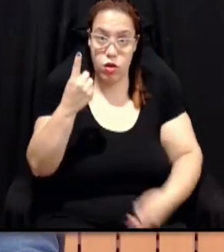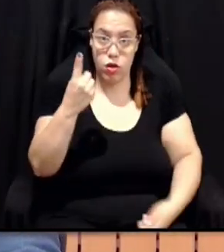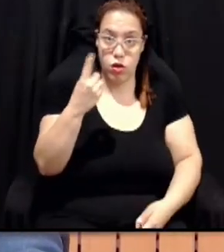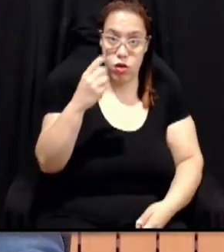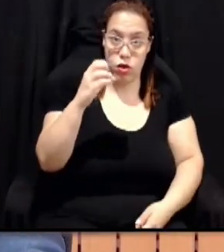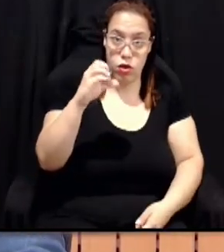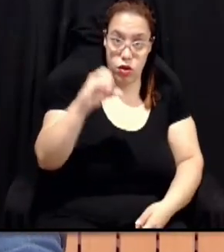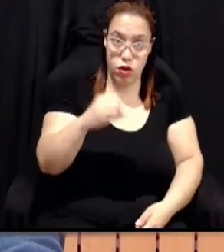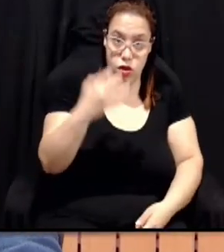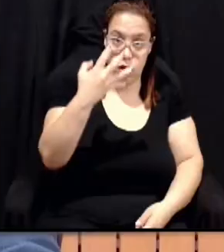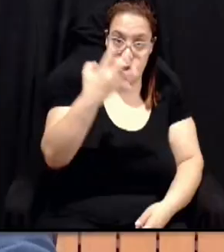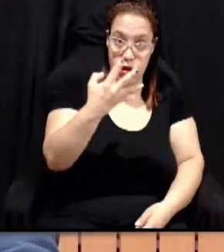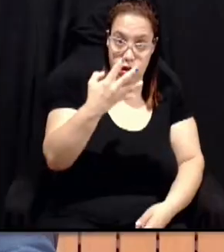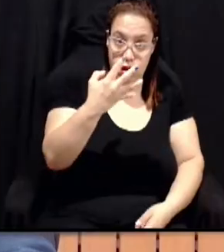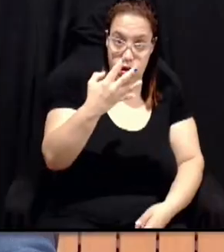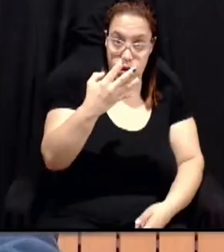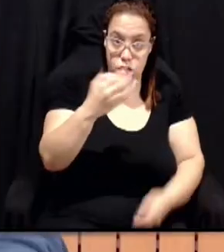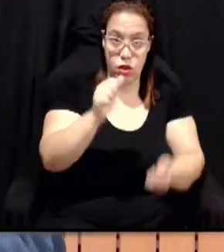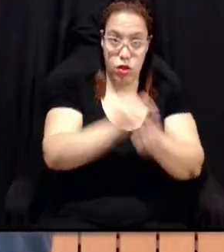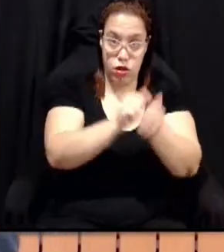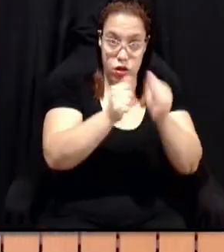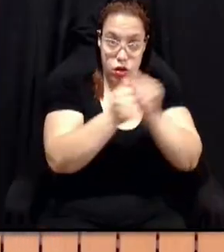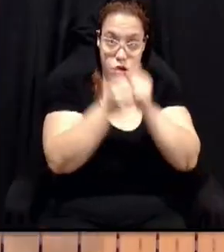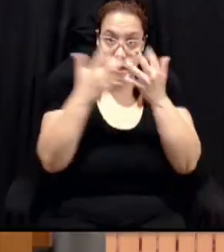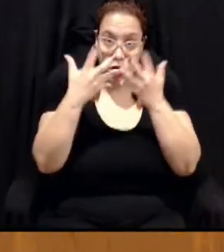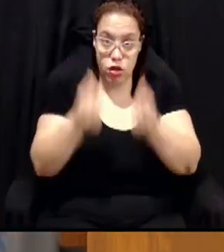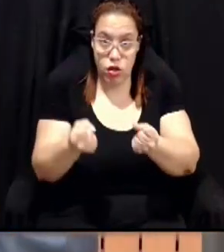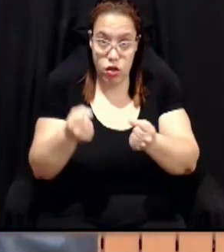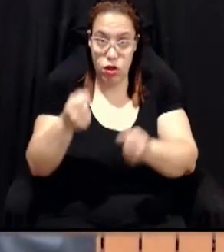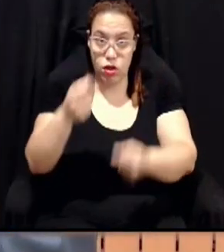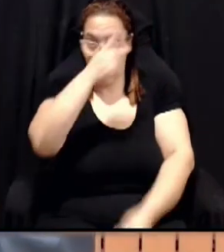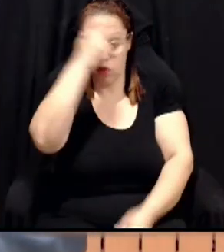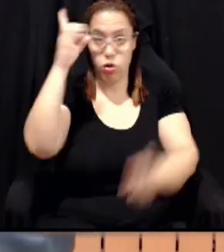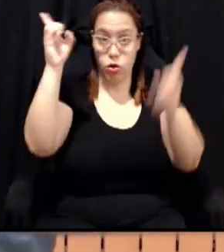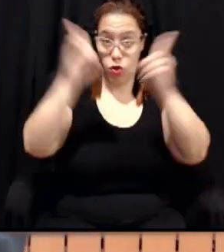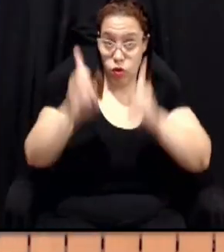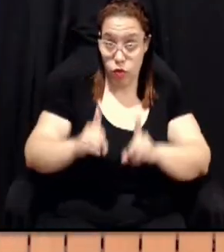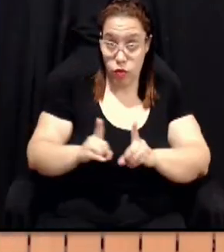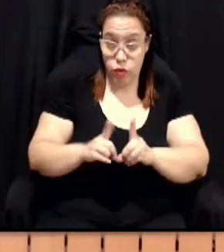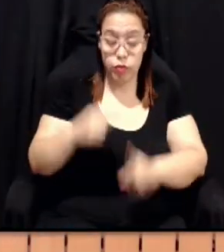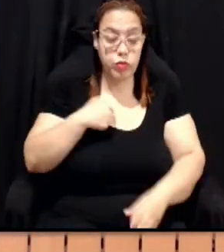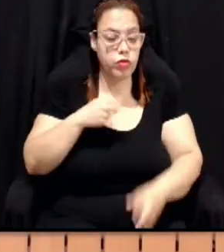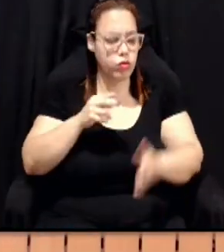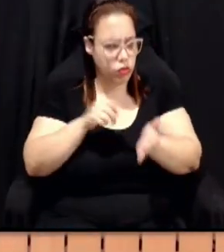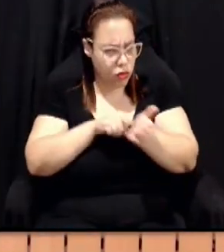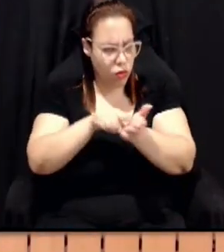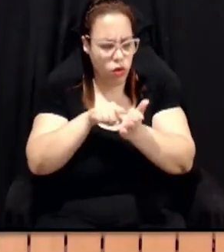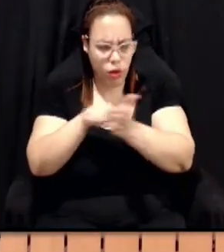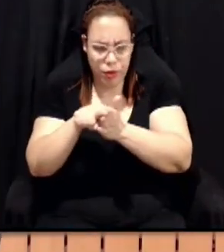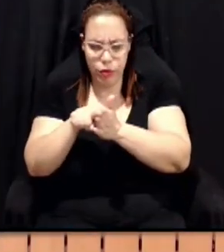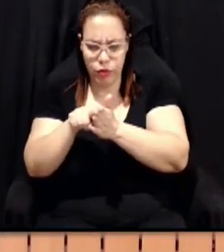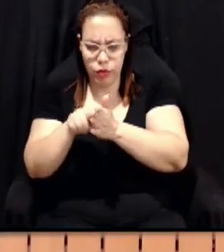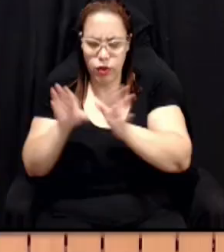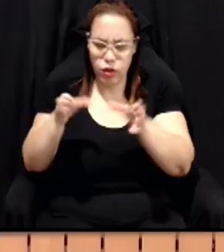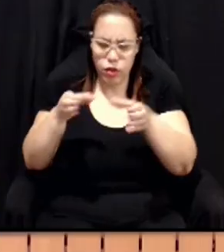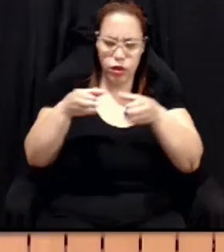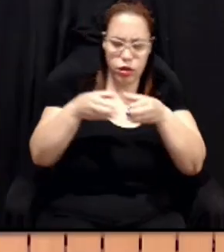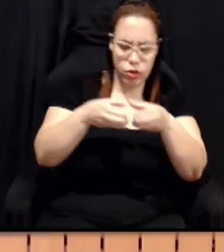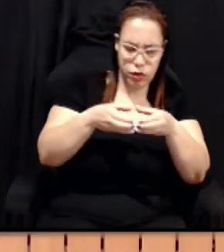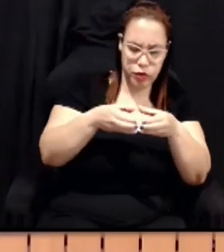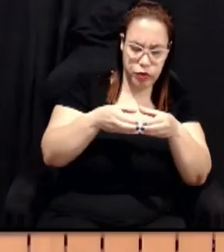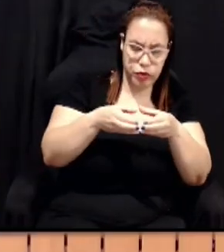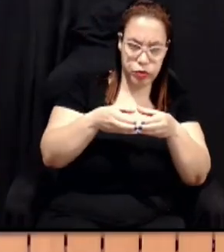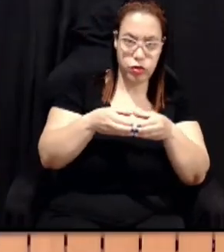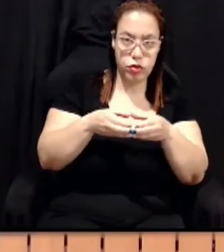194 foram adaptadas para receber crianças com deficiência. Eu participei da comissão conjunta da Comissão de